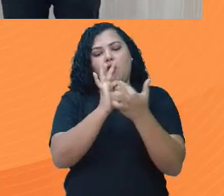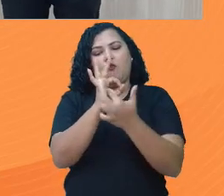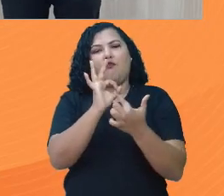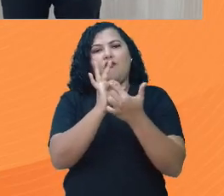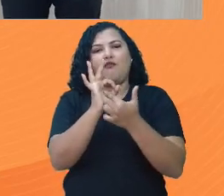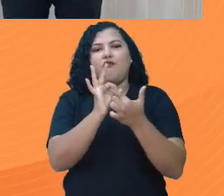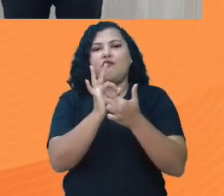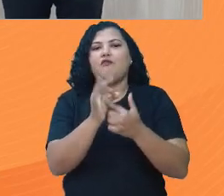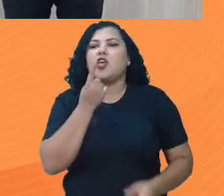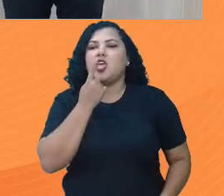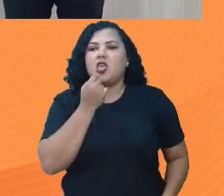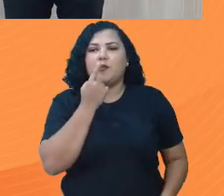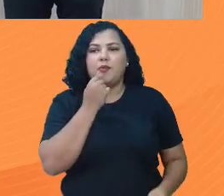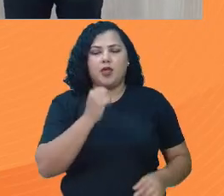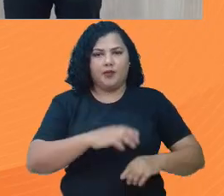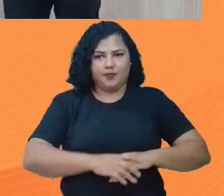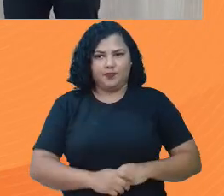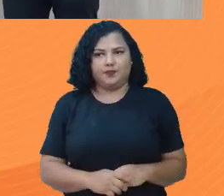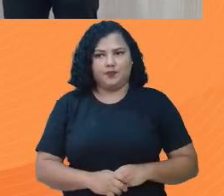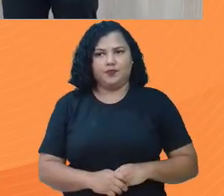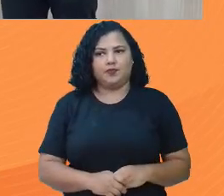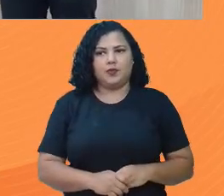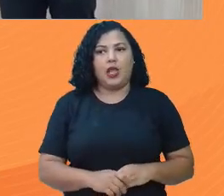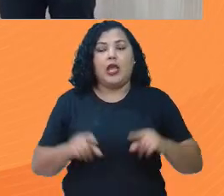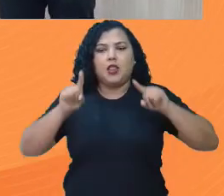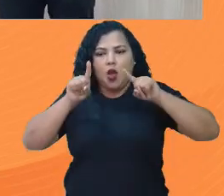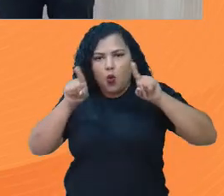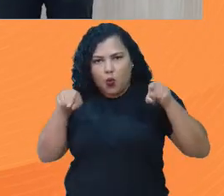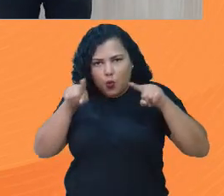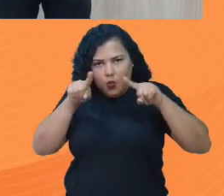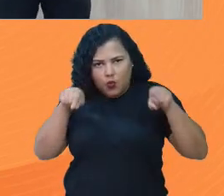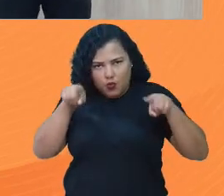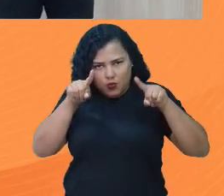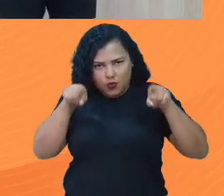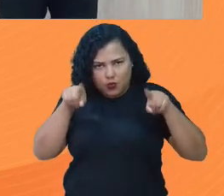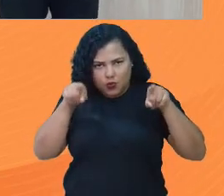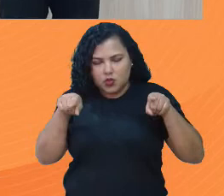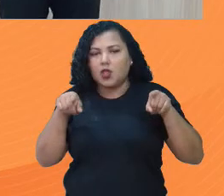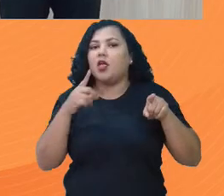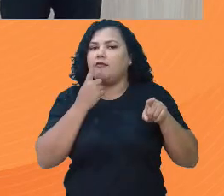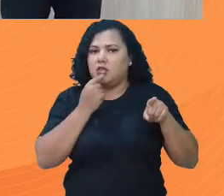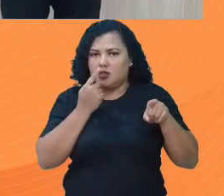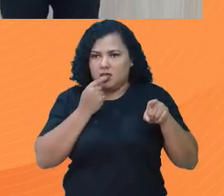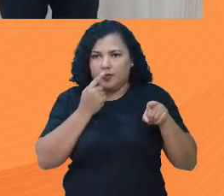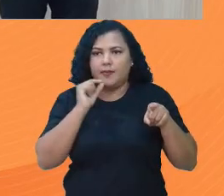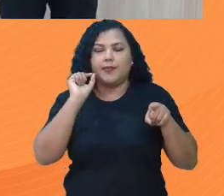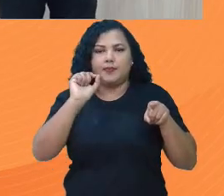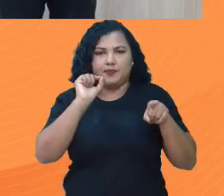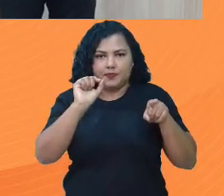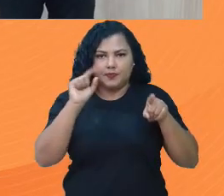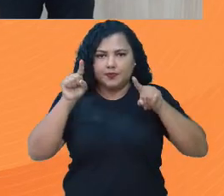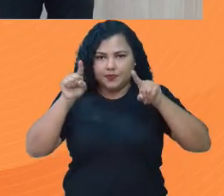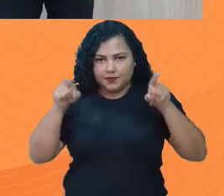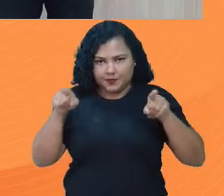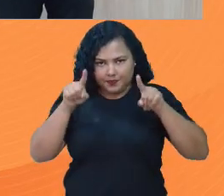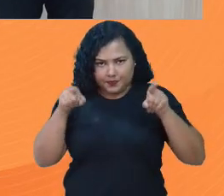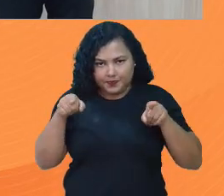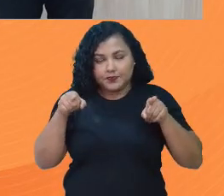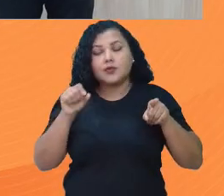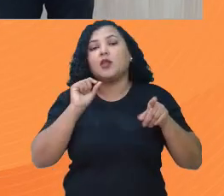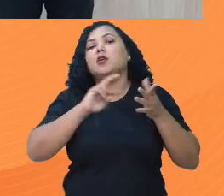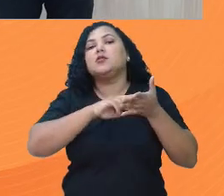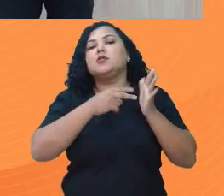siglinha ali, ó, OPV, tá joia? E também esses 2 ângulos laterais, tá? Esses 2 ângulos que estão